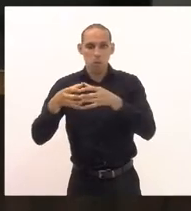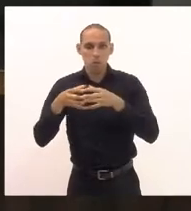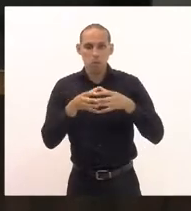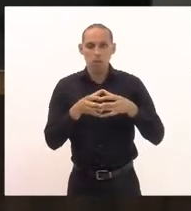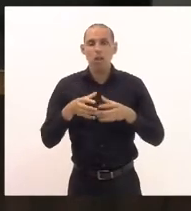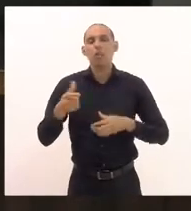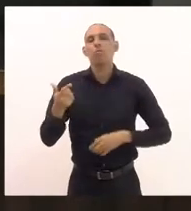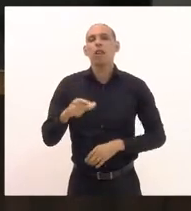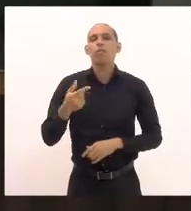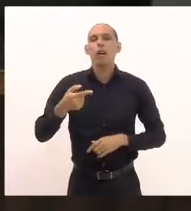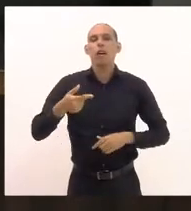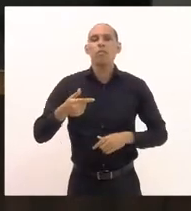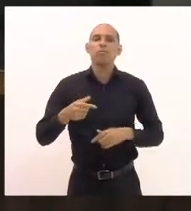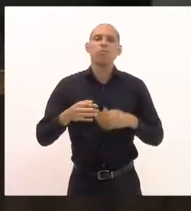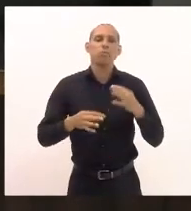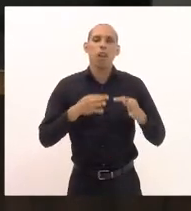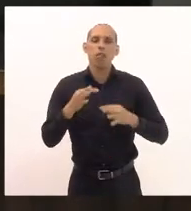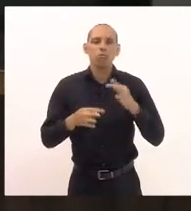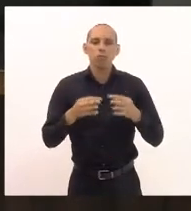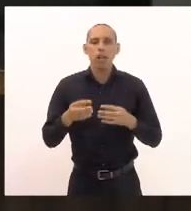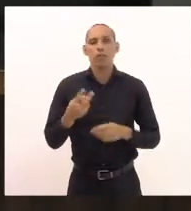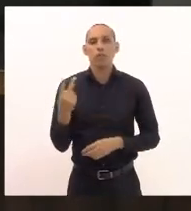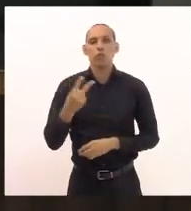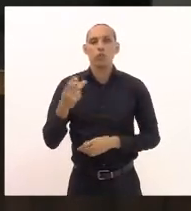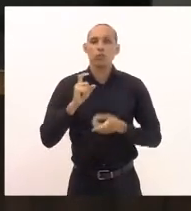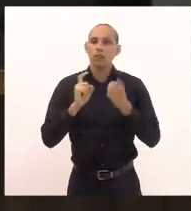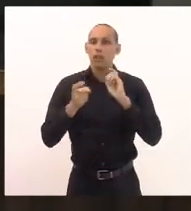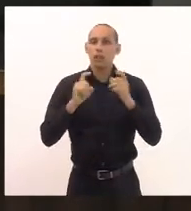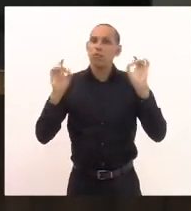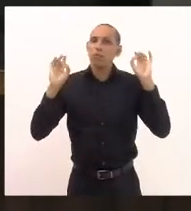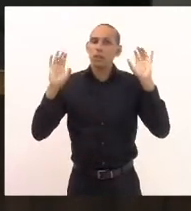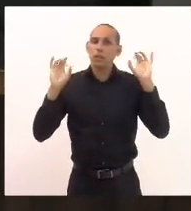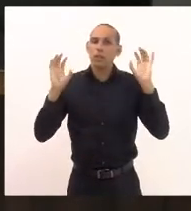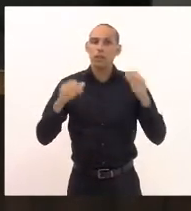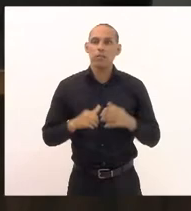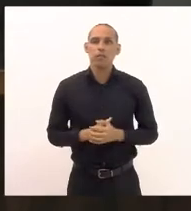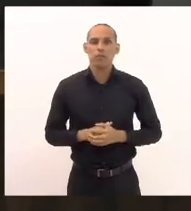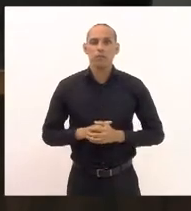mais a tratar na segunda sessão extraordinária.